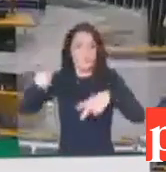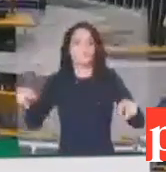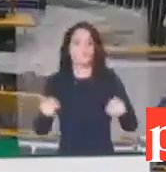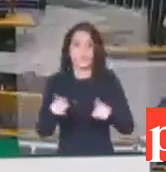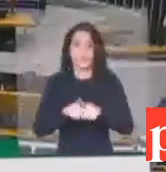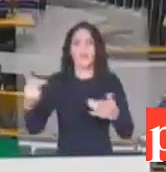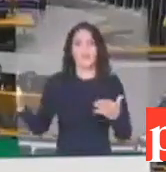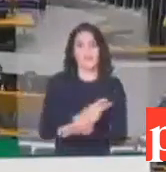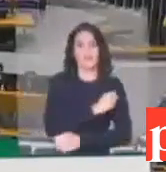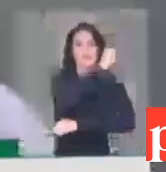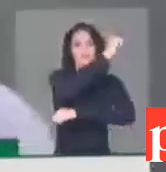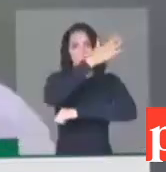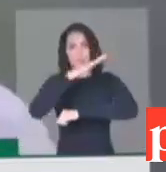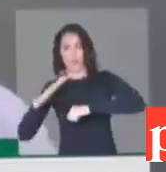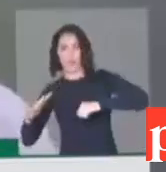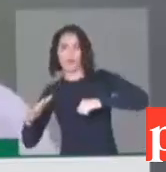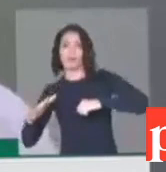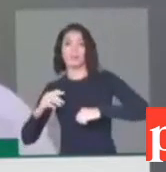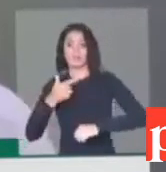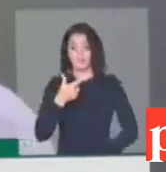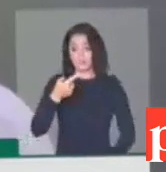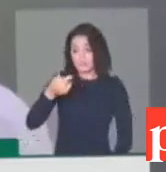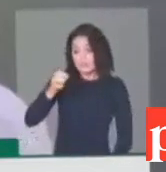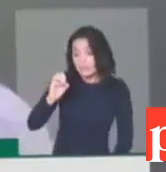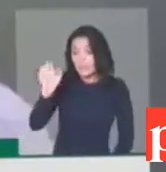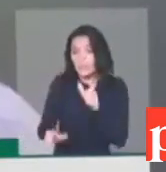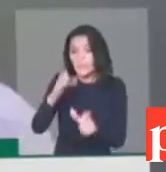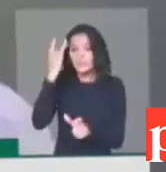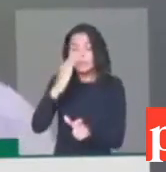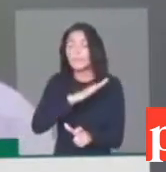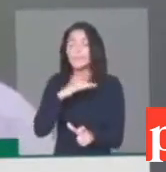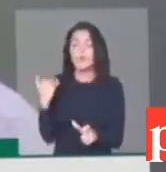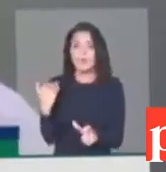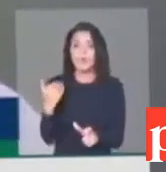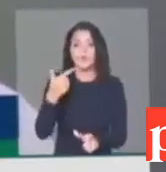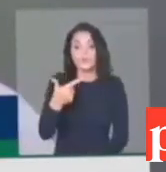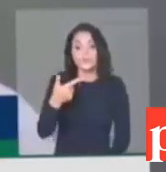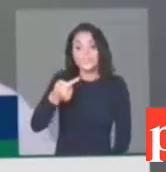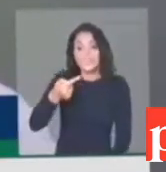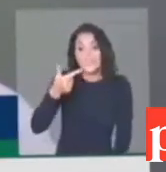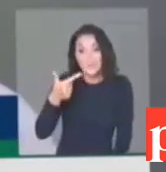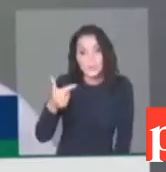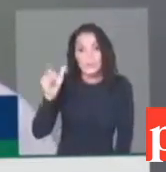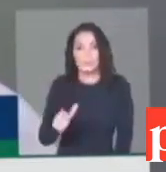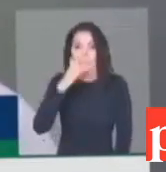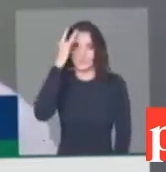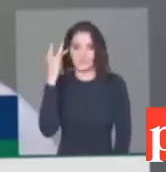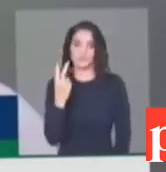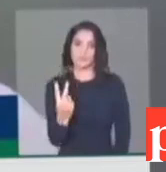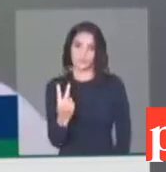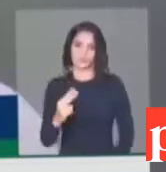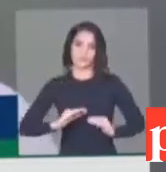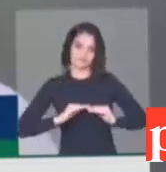do Corpo do Feijão, onde 270 pessoas morreram, ou melhor, 272, porque tinham duas